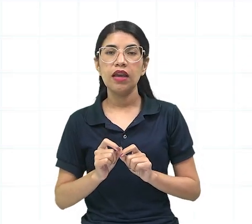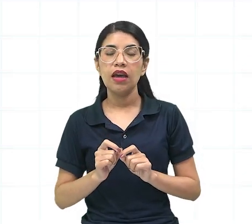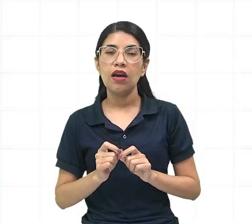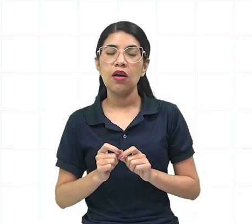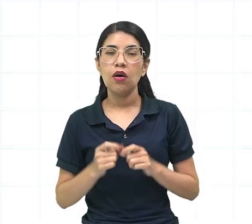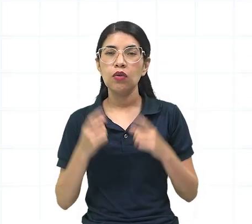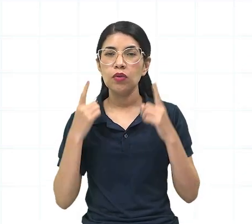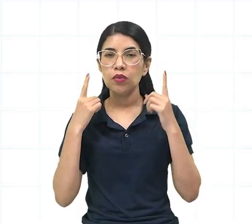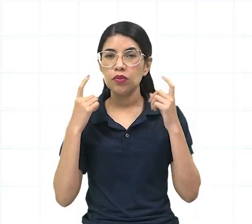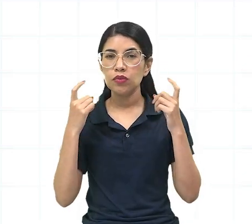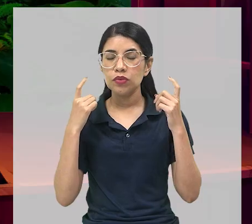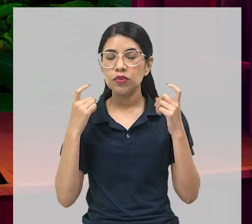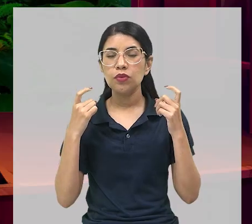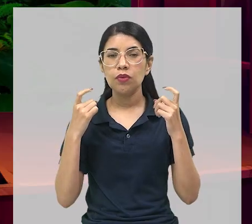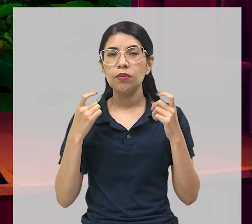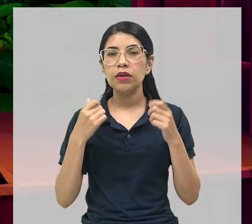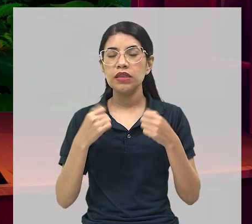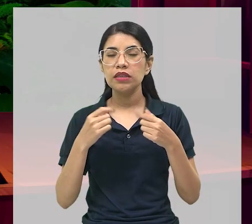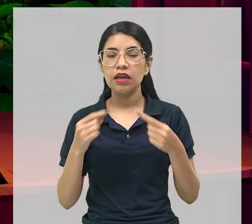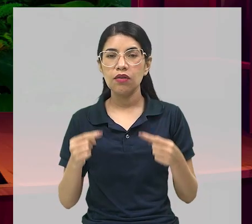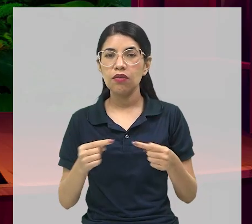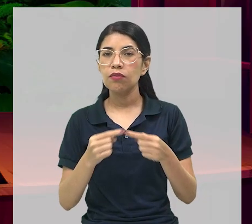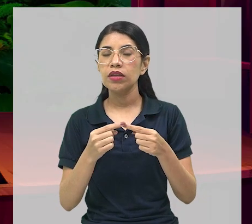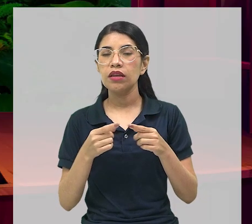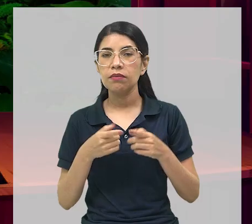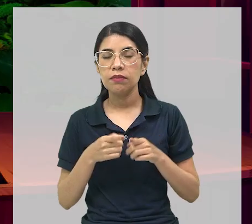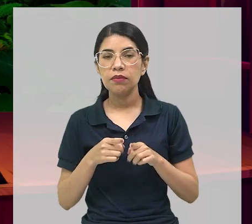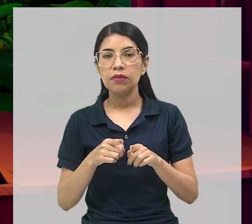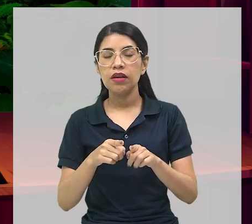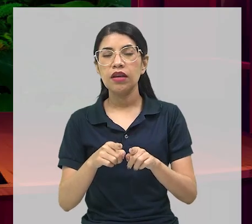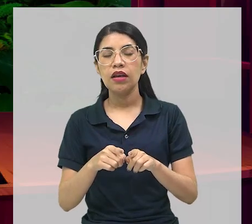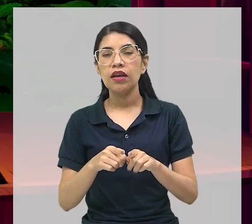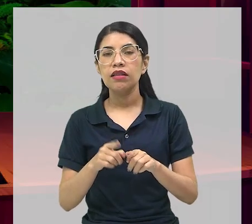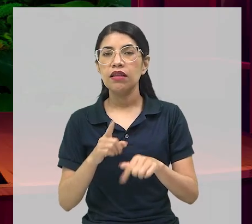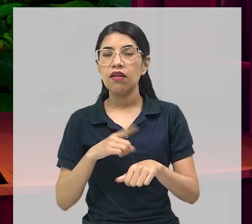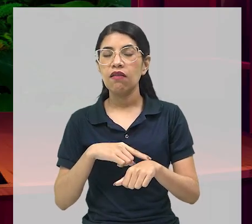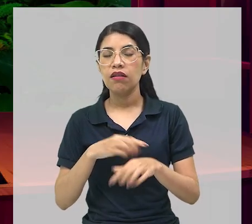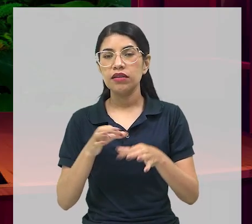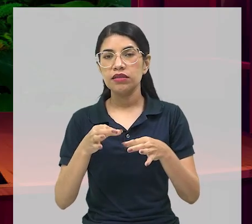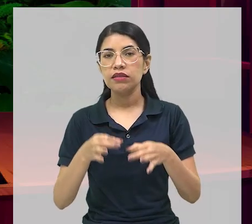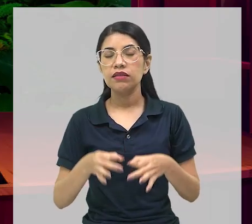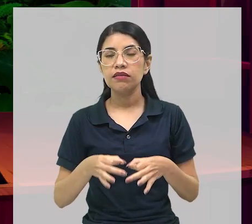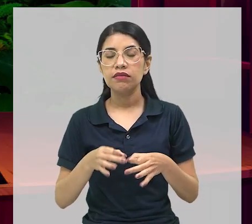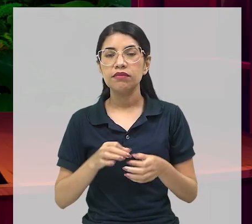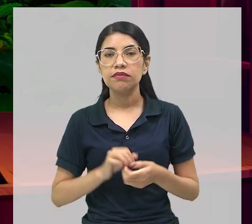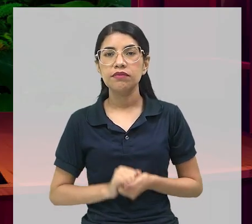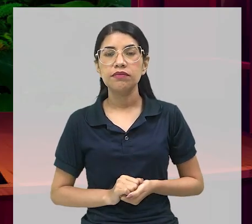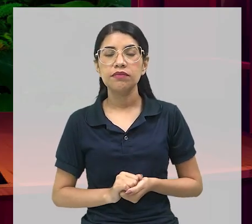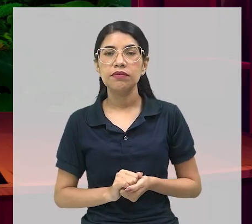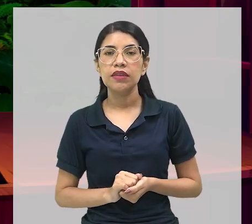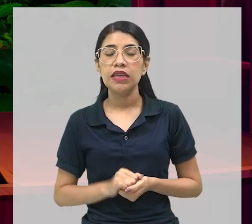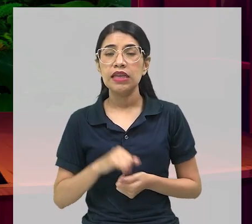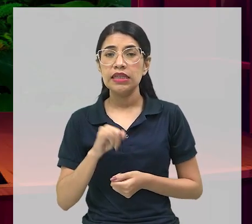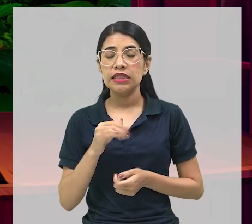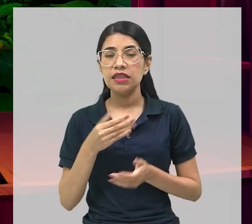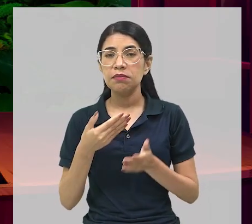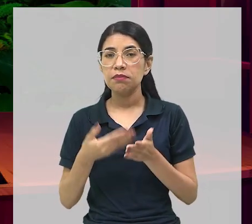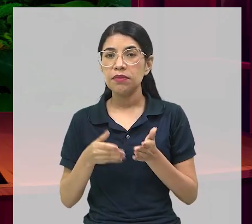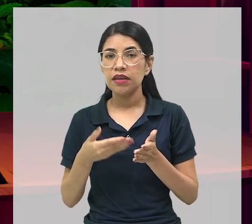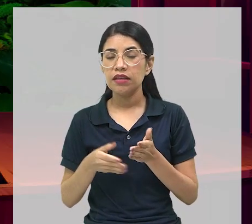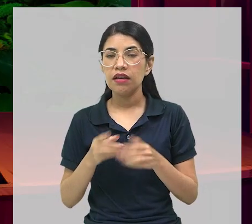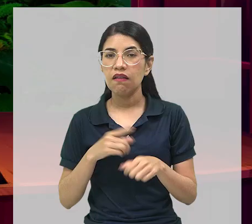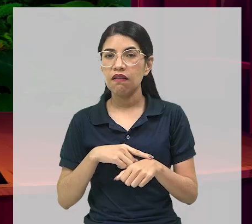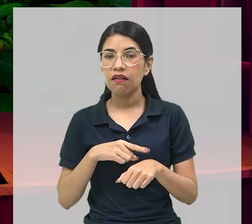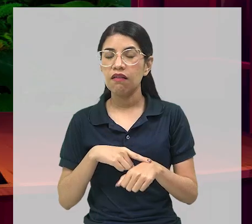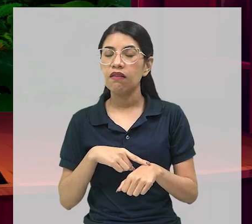efeito sonoro, seja um ruído, um som, uma música, no momento adequado. Se ele perder o time, que a